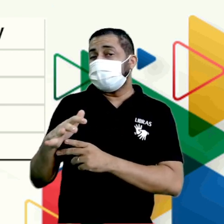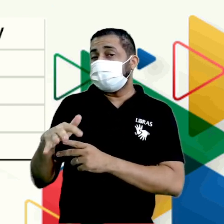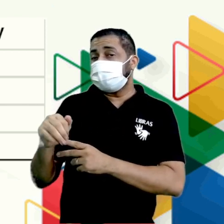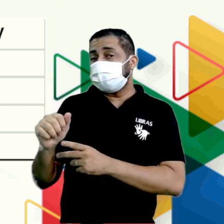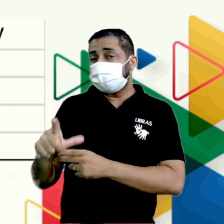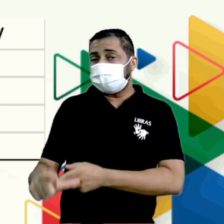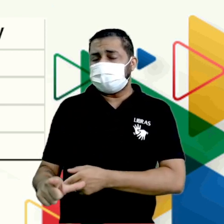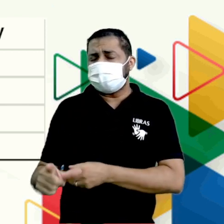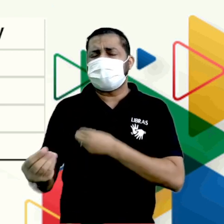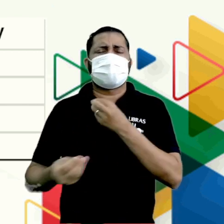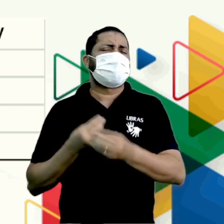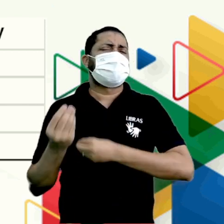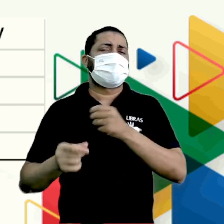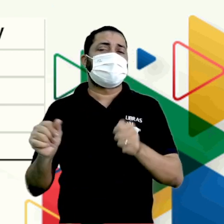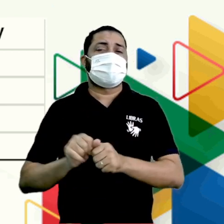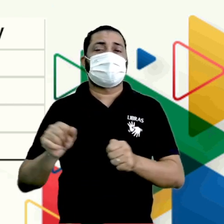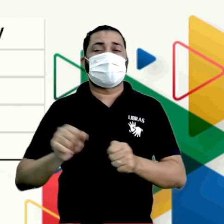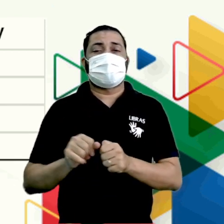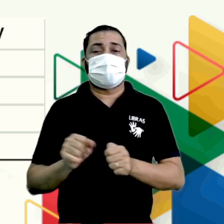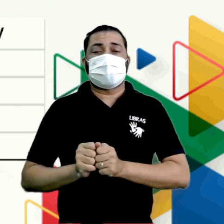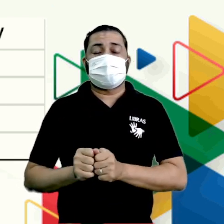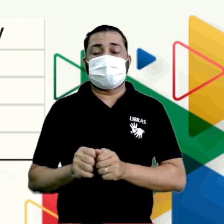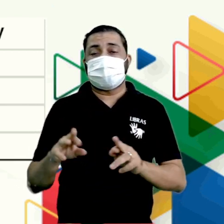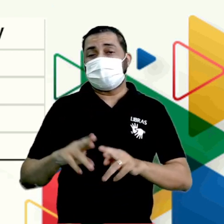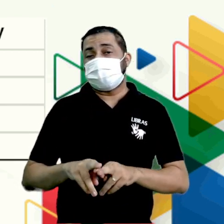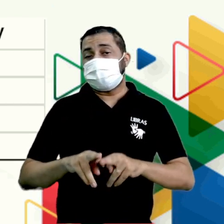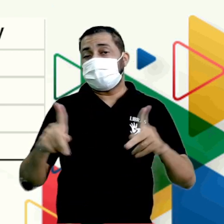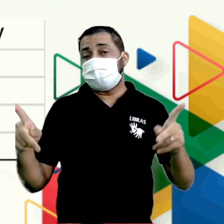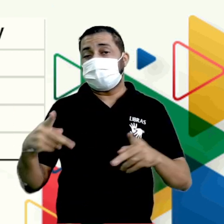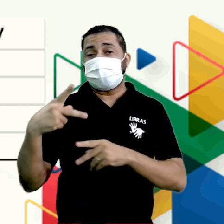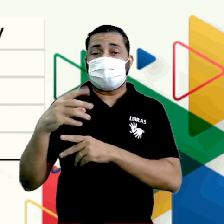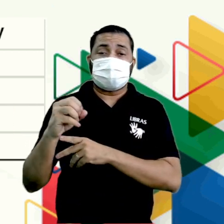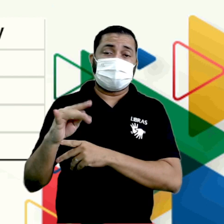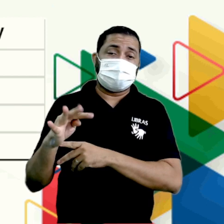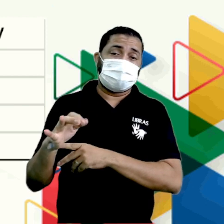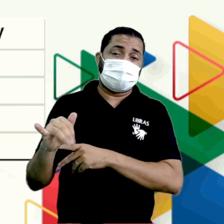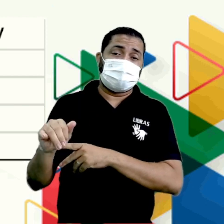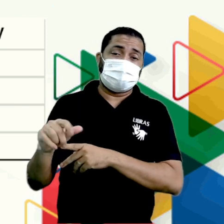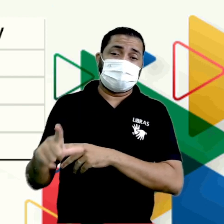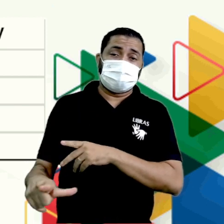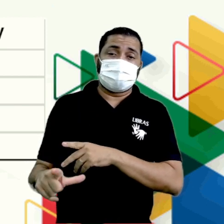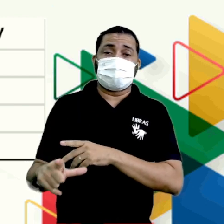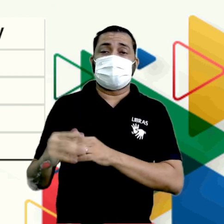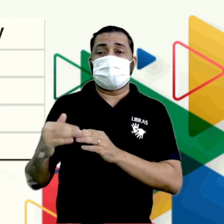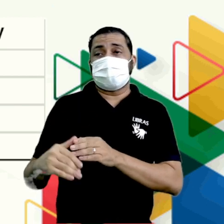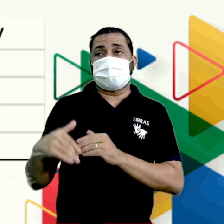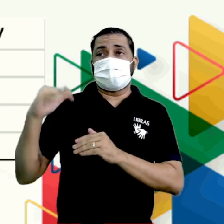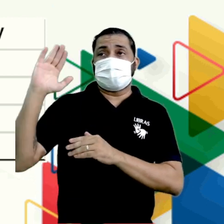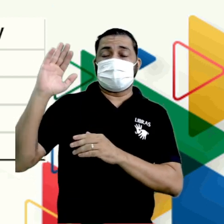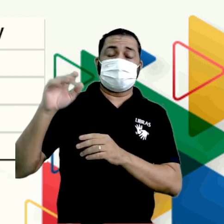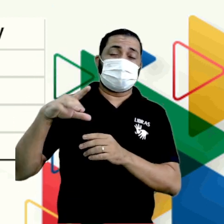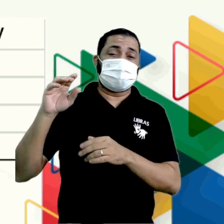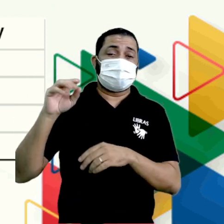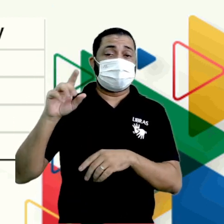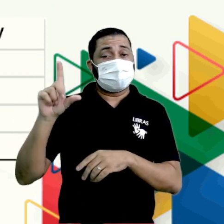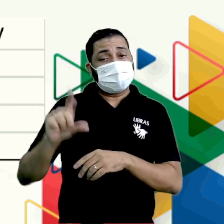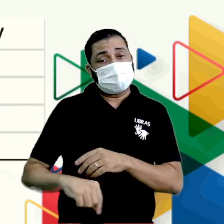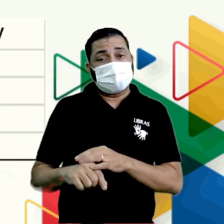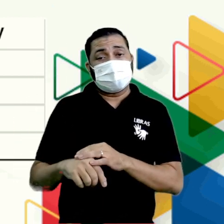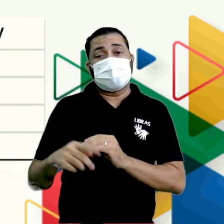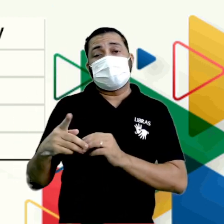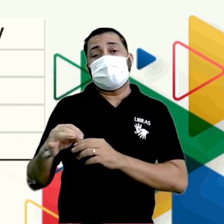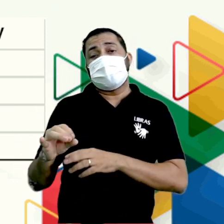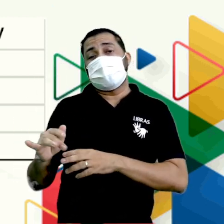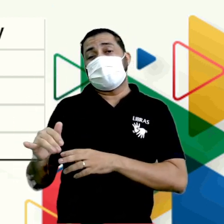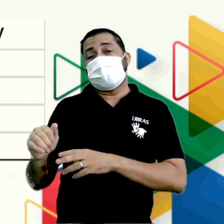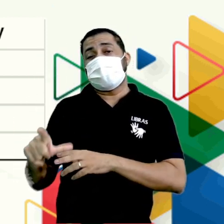pilha, como é que você vai fazer? Diferença de potencial é o potencial da maior menos o potencial da